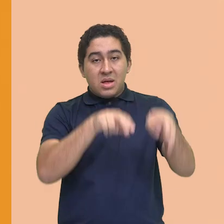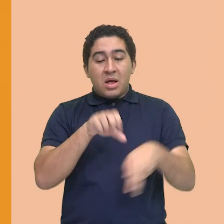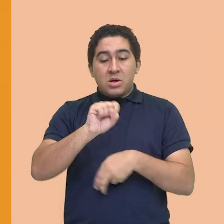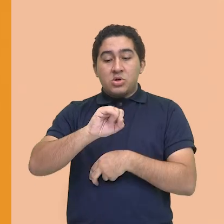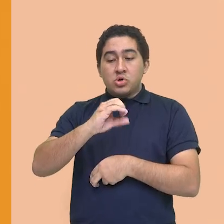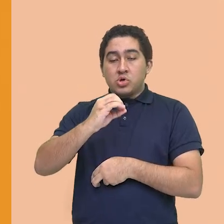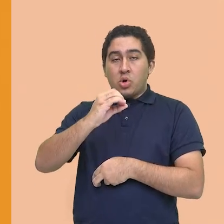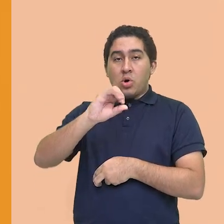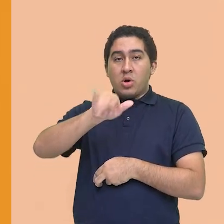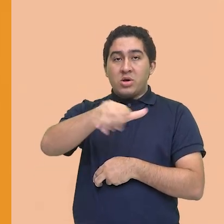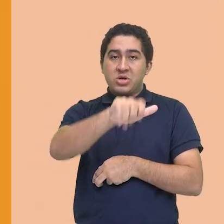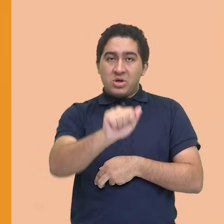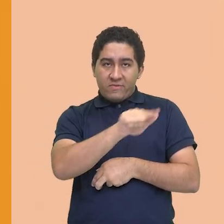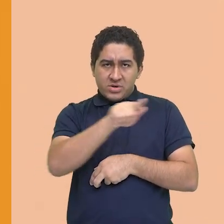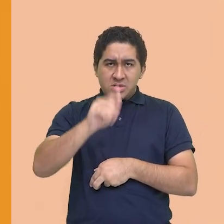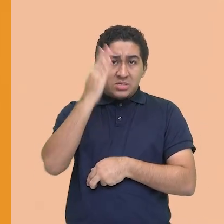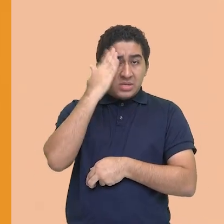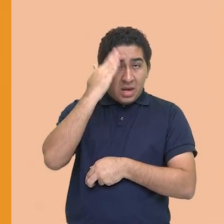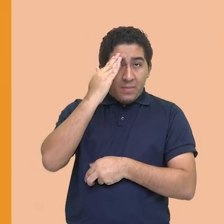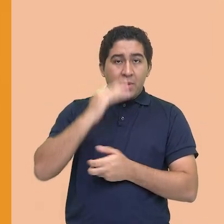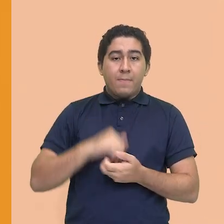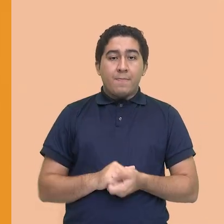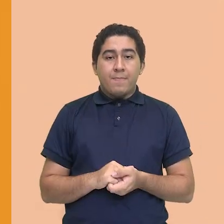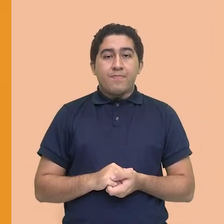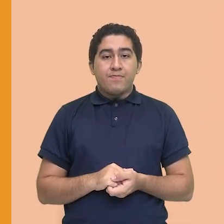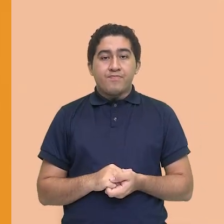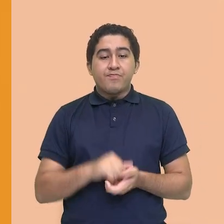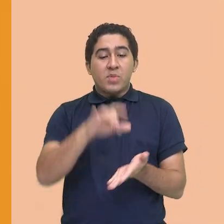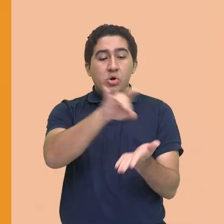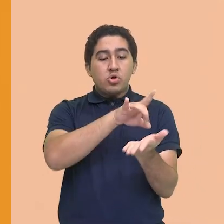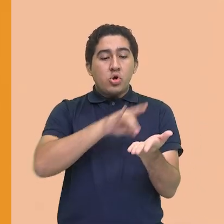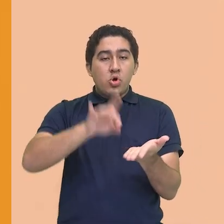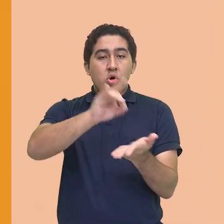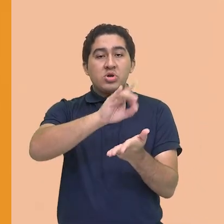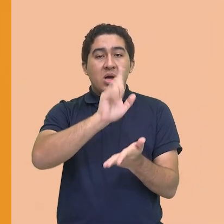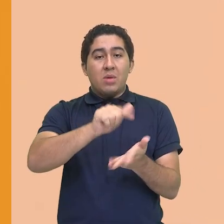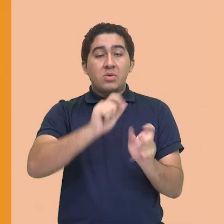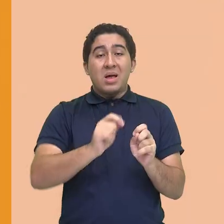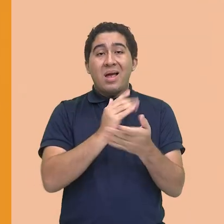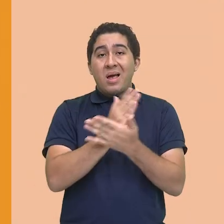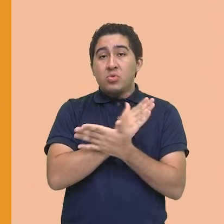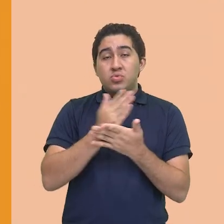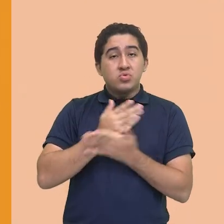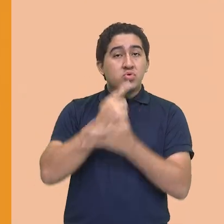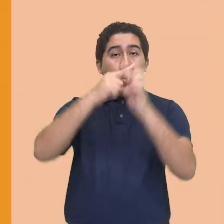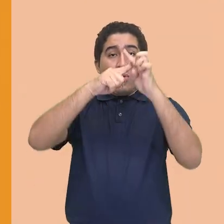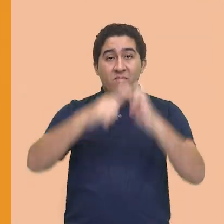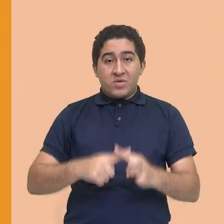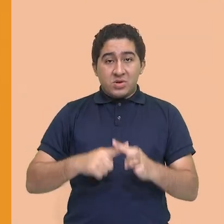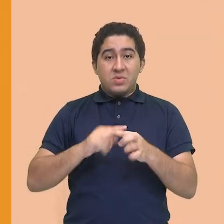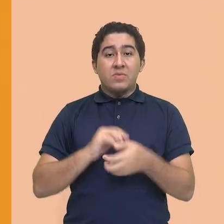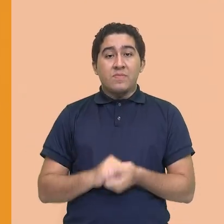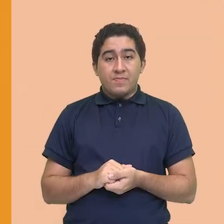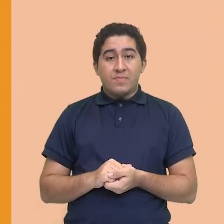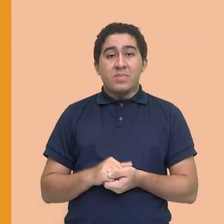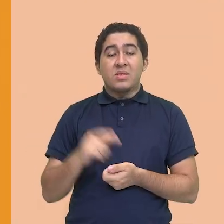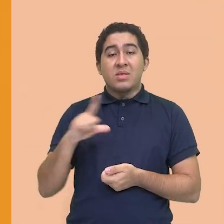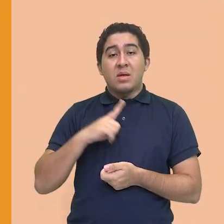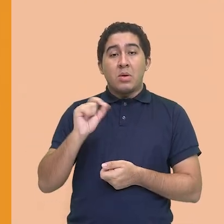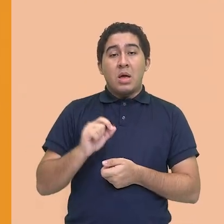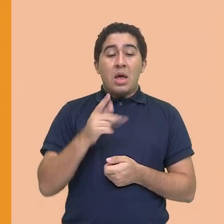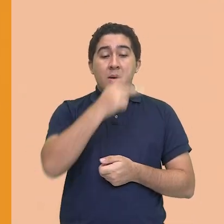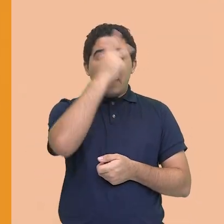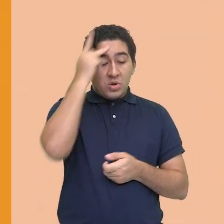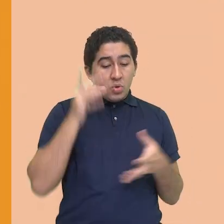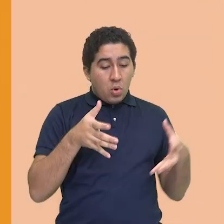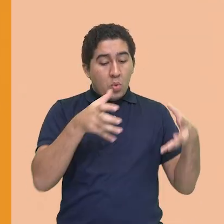sabem que, ao decorrer dos anos, vai ser palco de alguns conflitos armados entre poceiros, aquelas pessoas